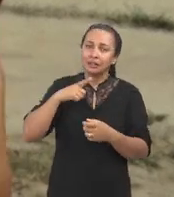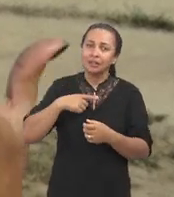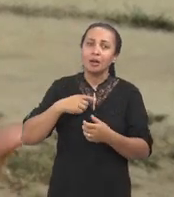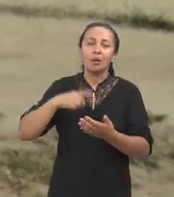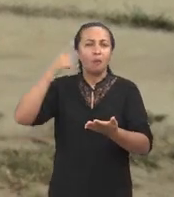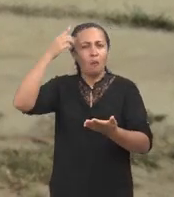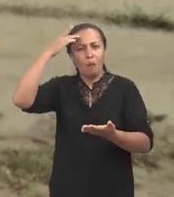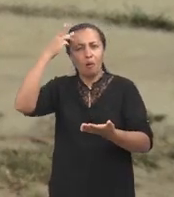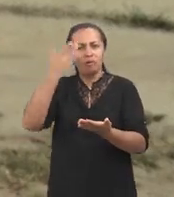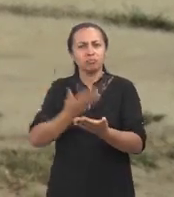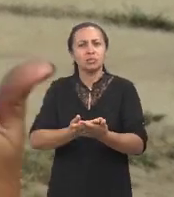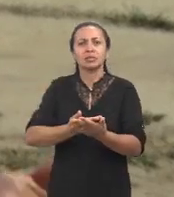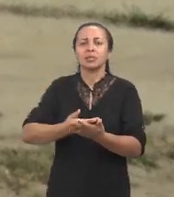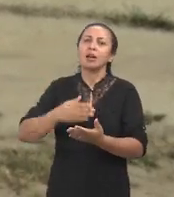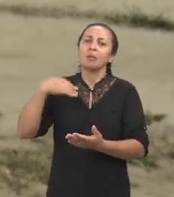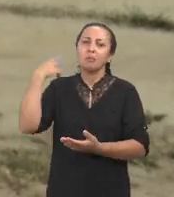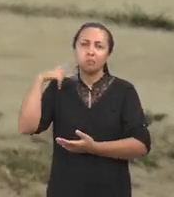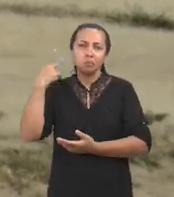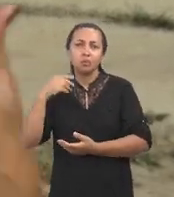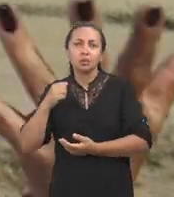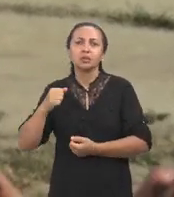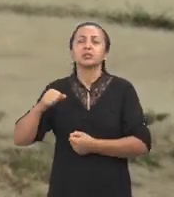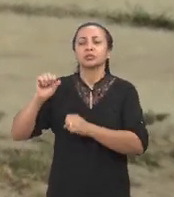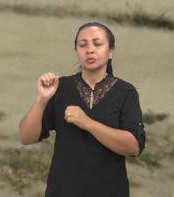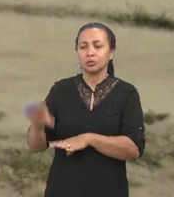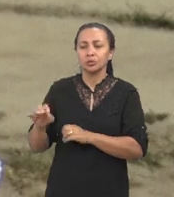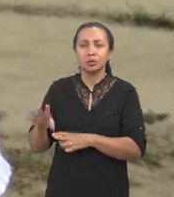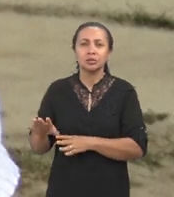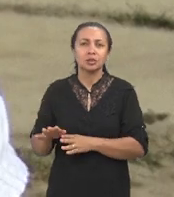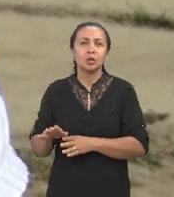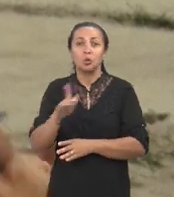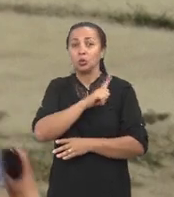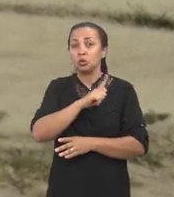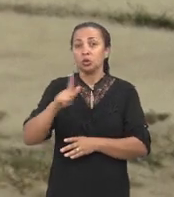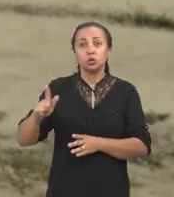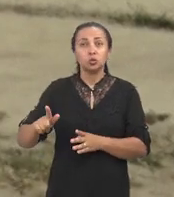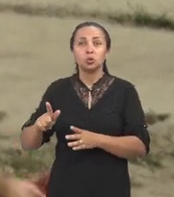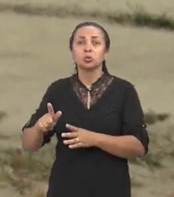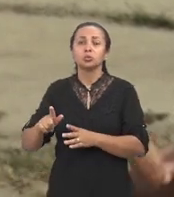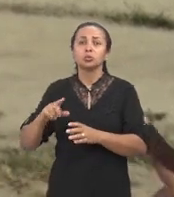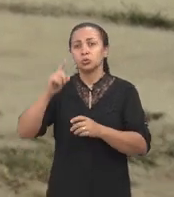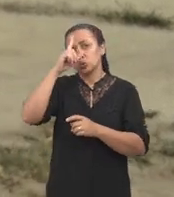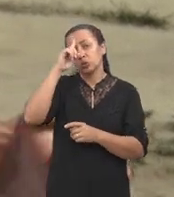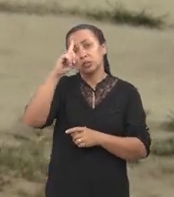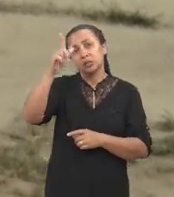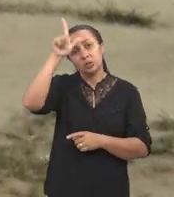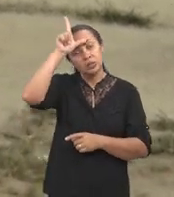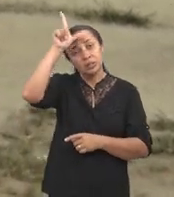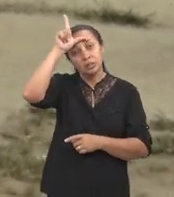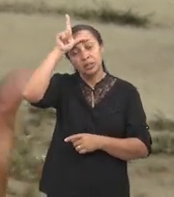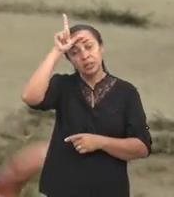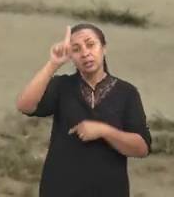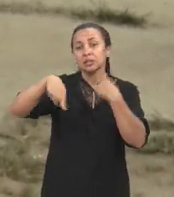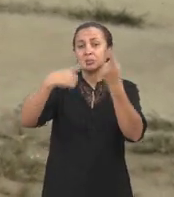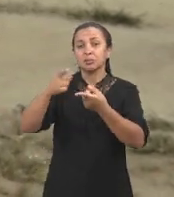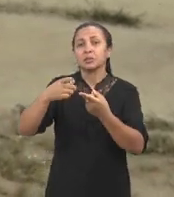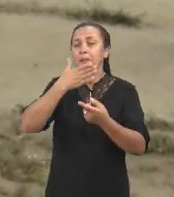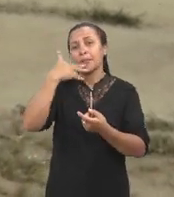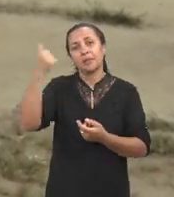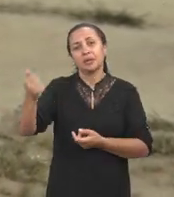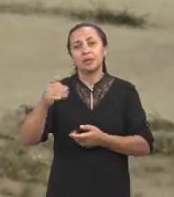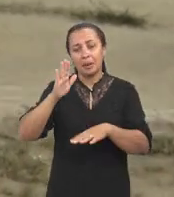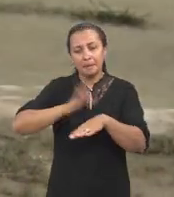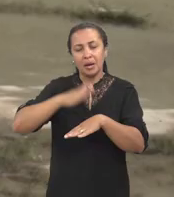compromisso político Educacional né da dos gestores dos próximos gestores nesse sentido de melhorar